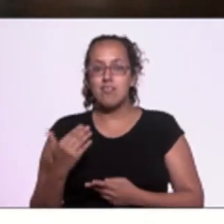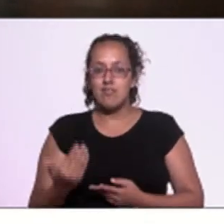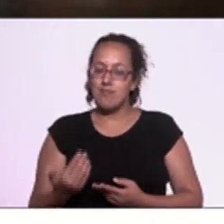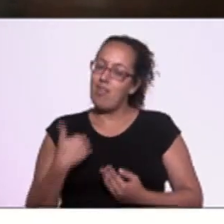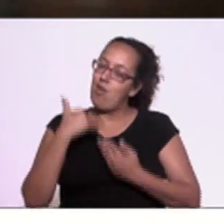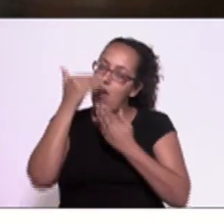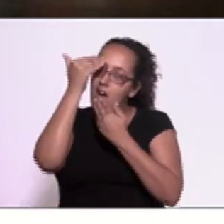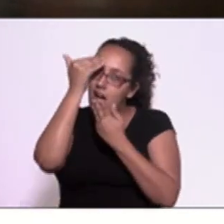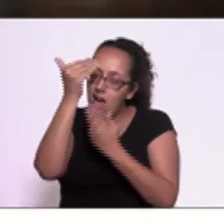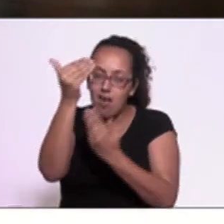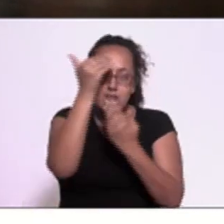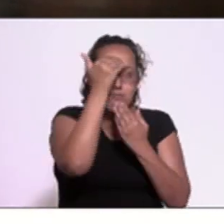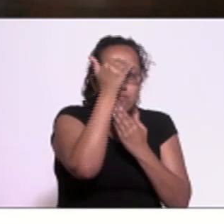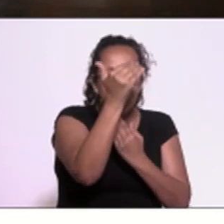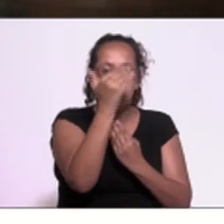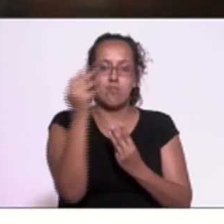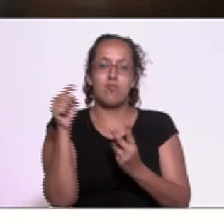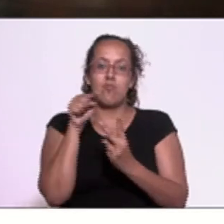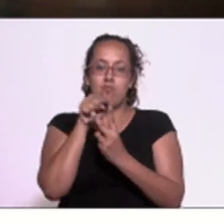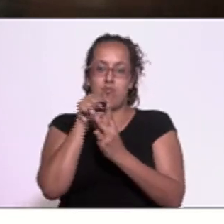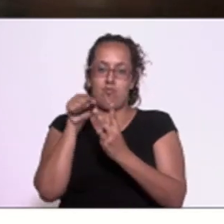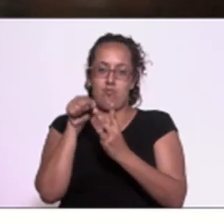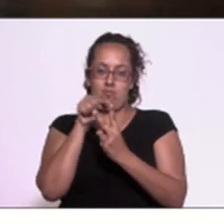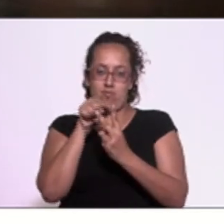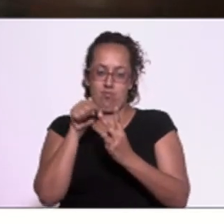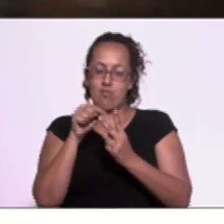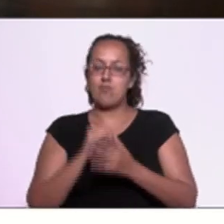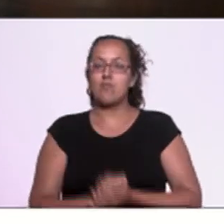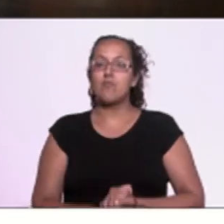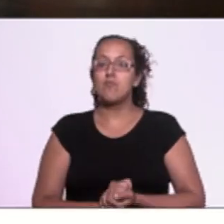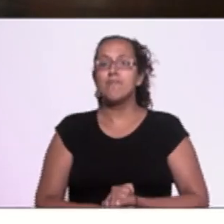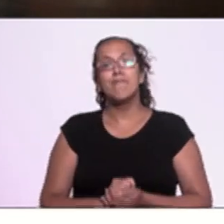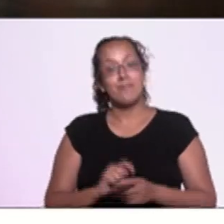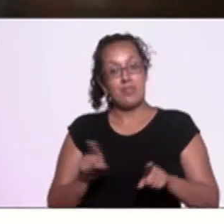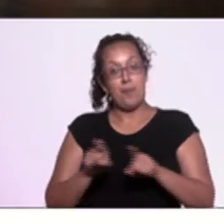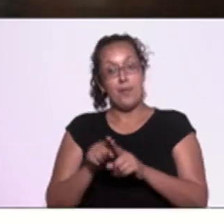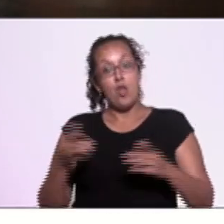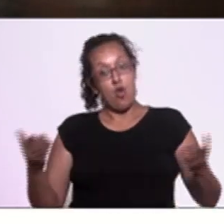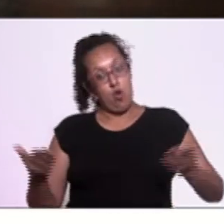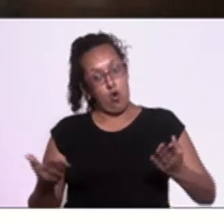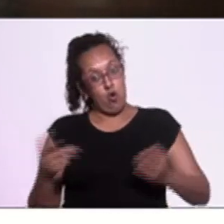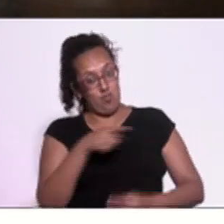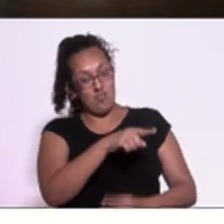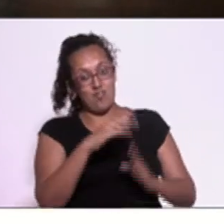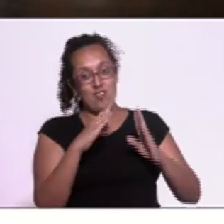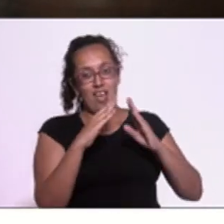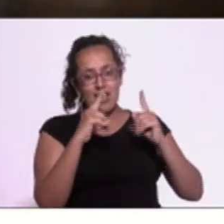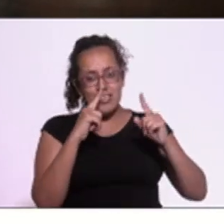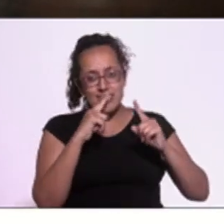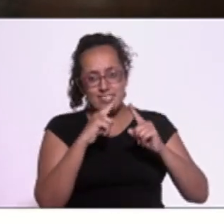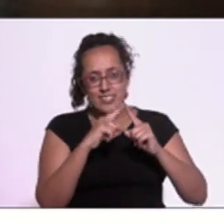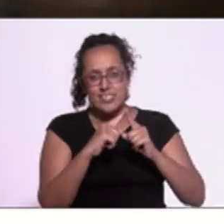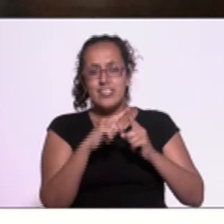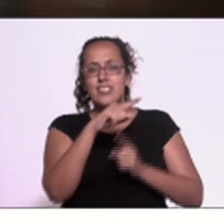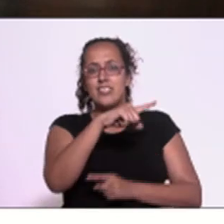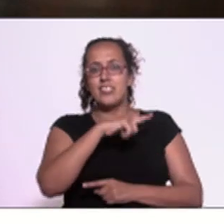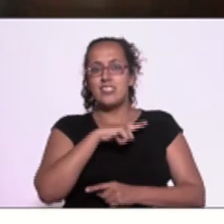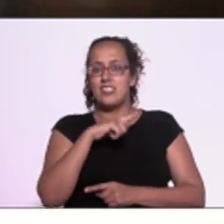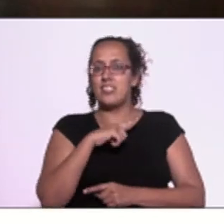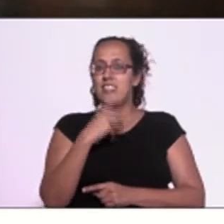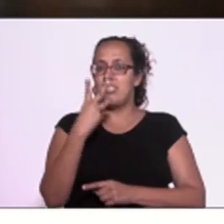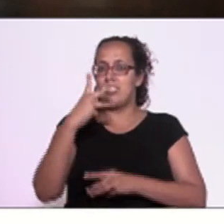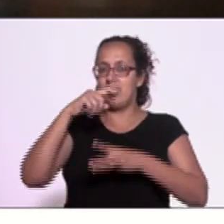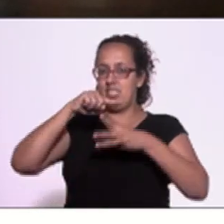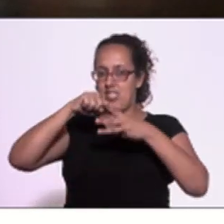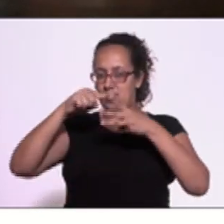meu agradecimento. Cabe ressaltar que, atualmente, o Templo da Humanidade é tombado nas 3 esferas